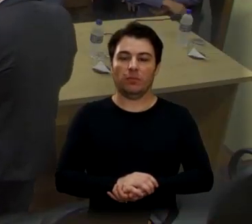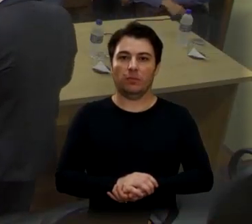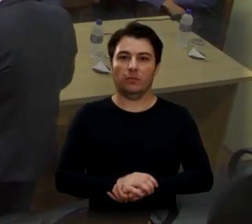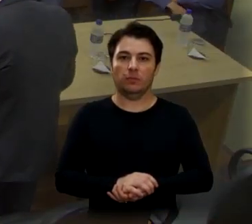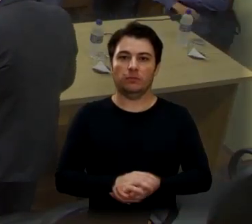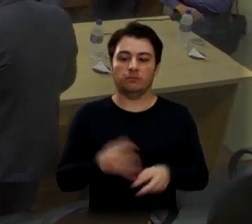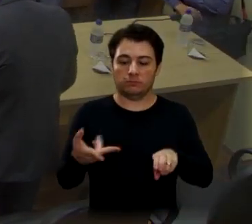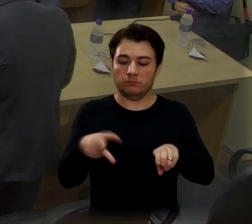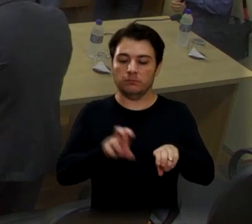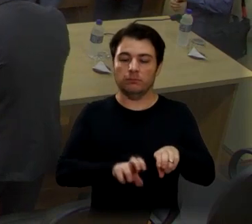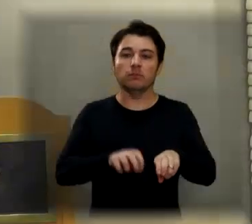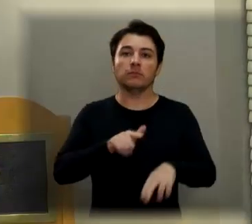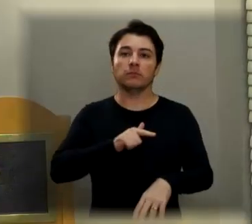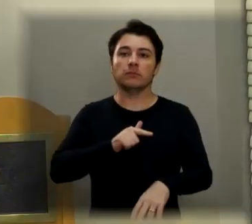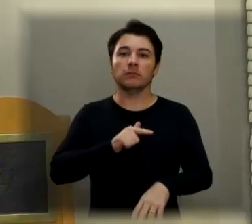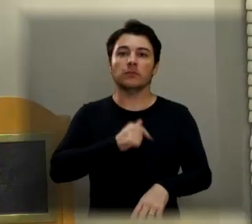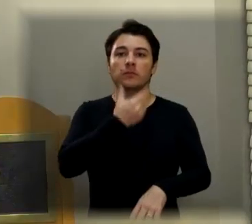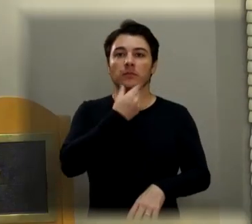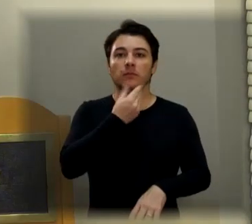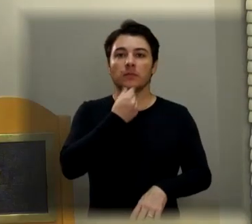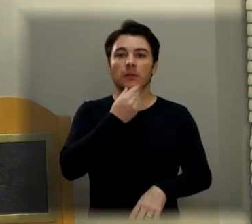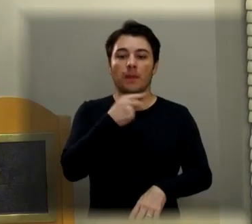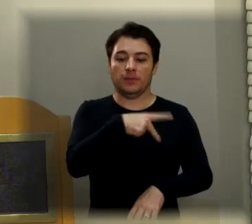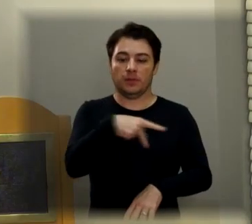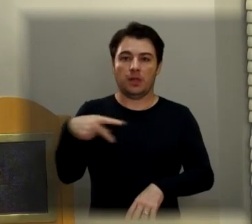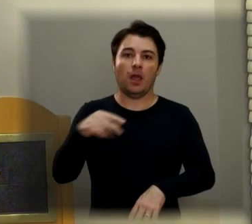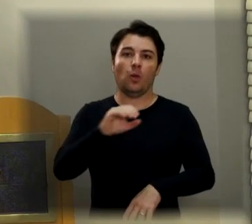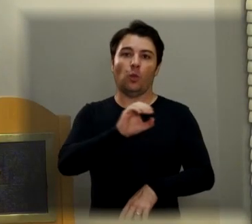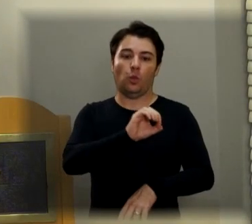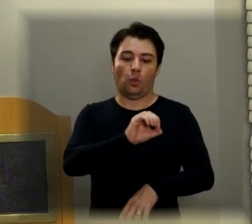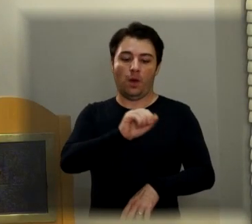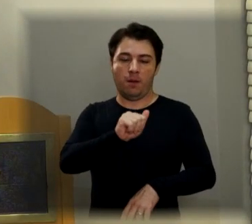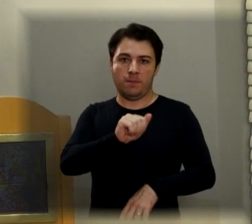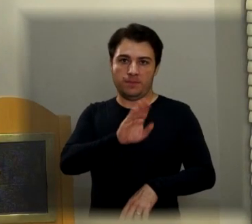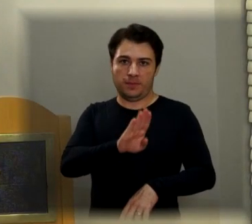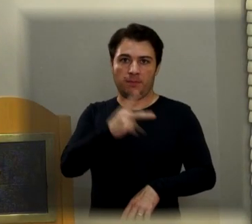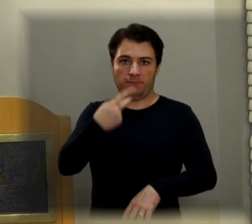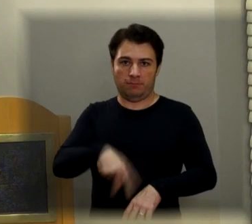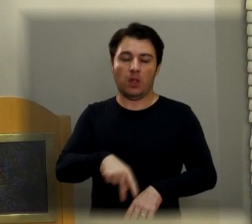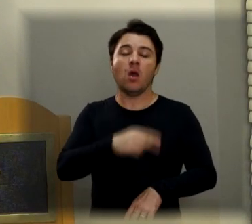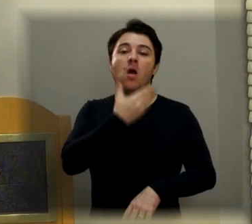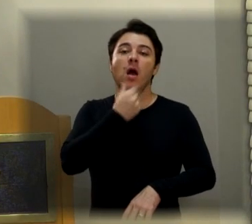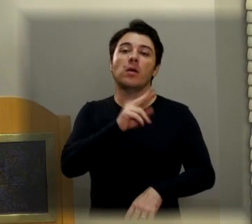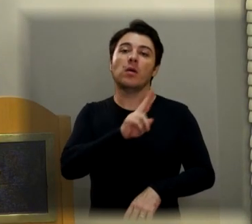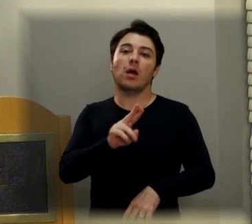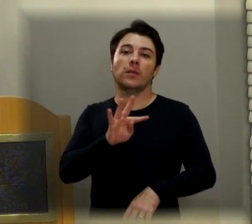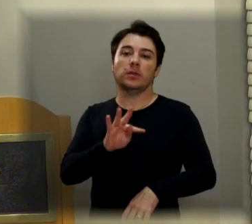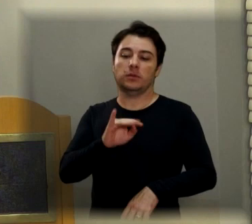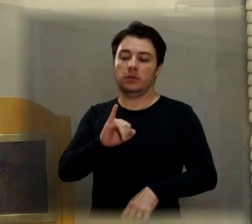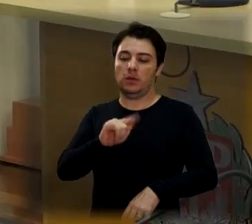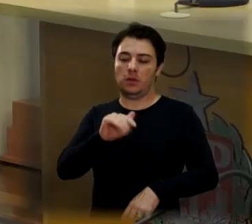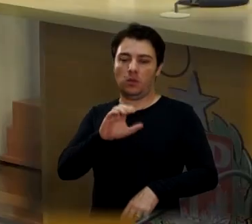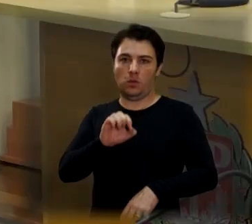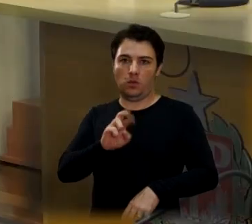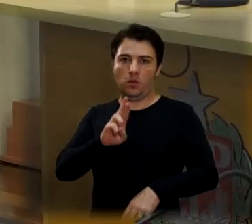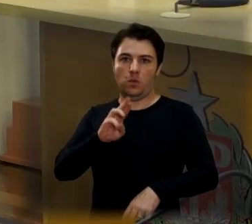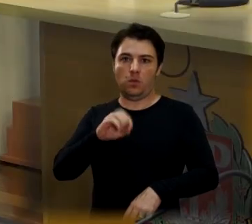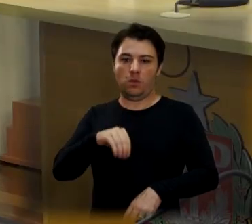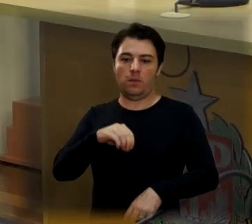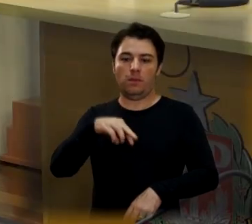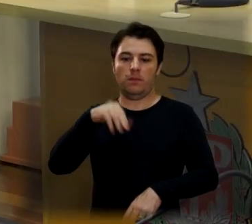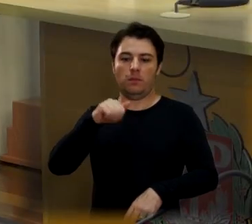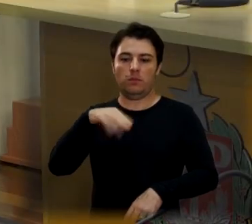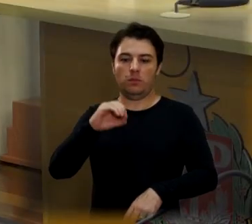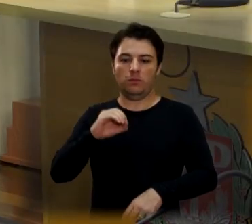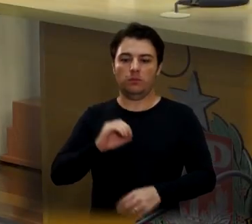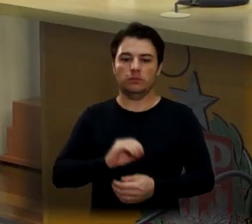e a essa mesa vamos receber o presidente da Ordem dos Advogados do Brasil OAB Araraquara Tiago Romano